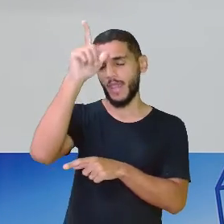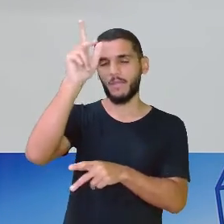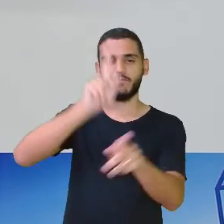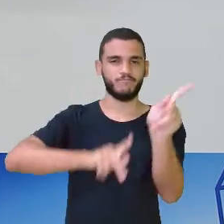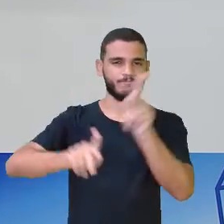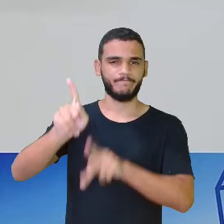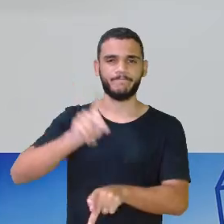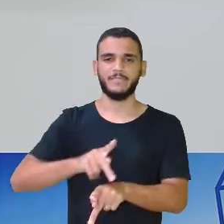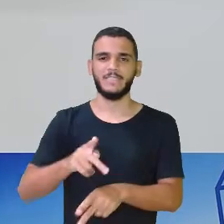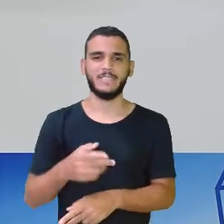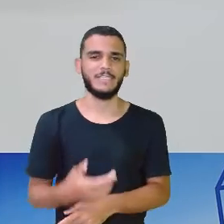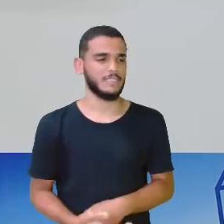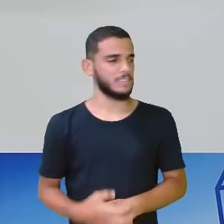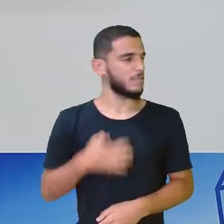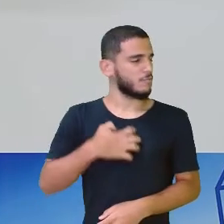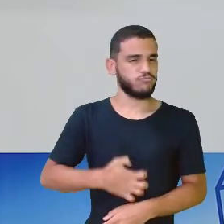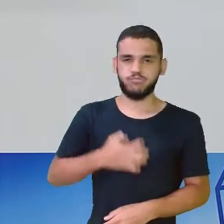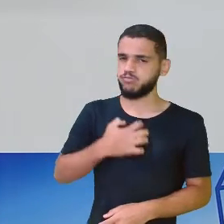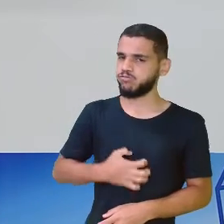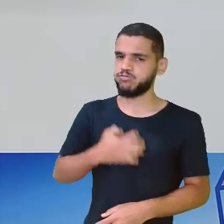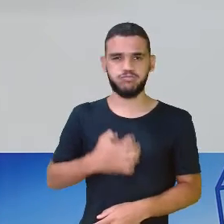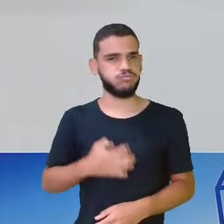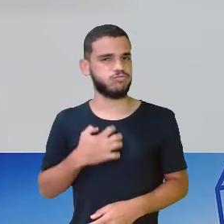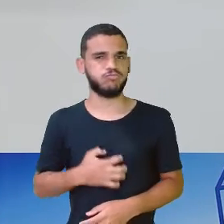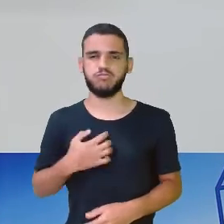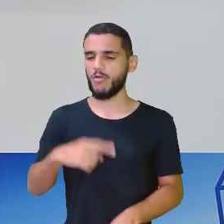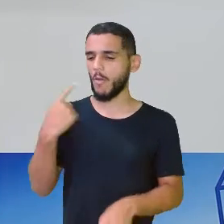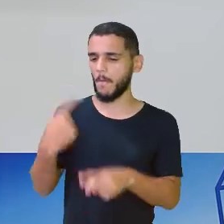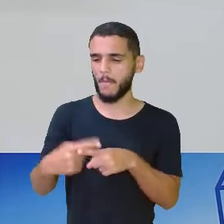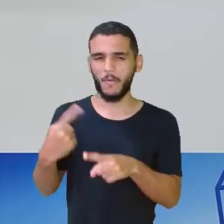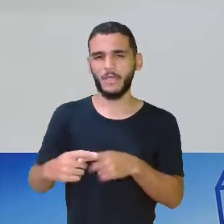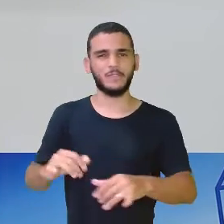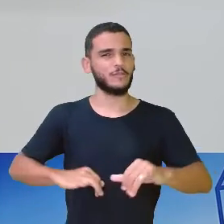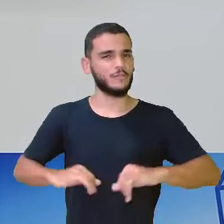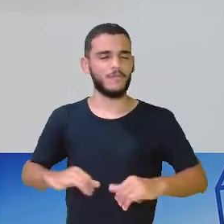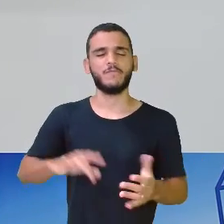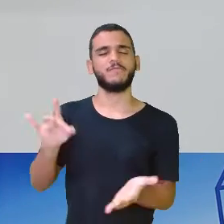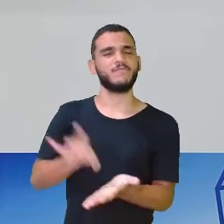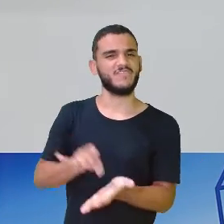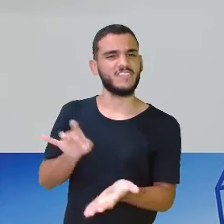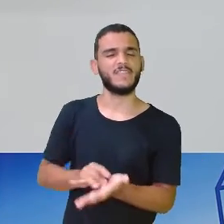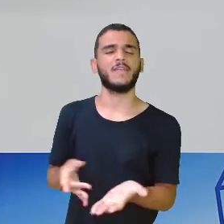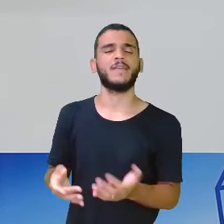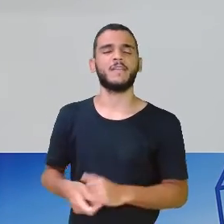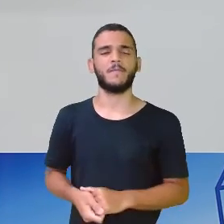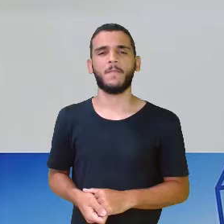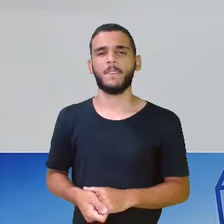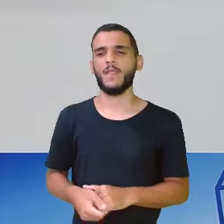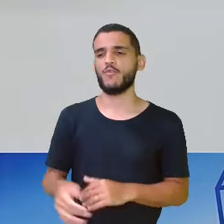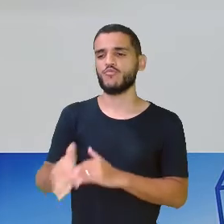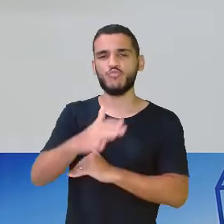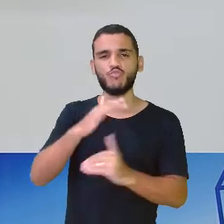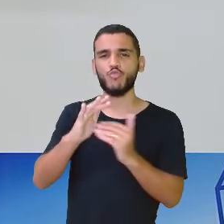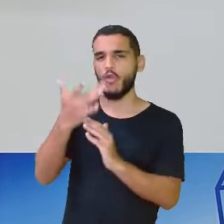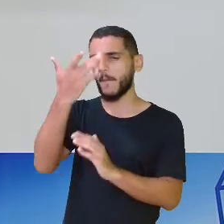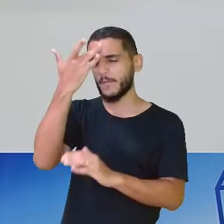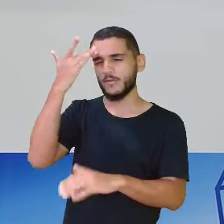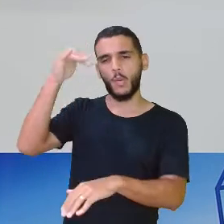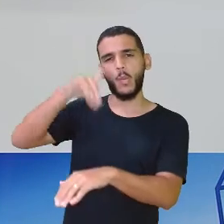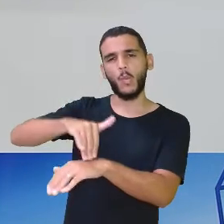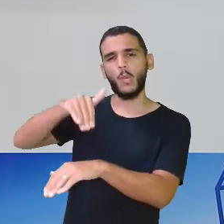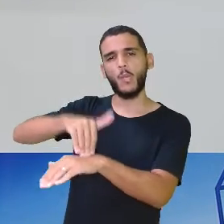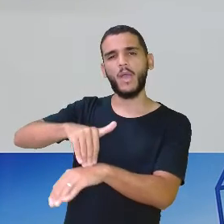muito insatisfeitos, né, com a situação de crise, de penúria pelo qual passavam, e culpavam todos aqueles outros, né,